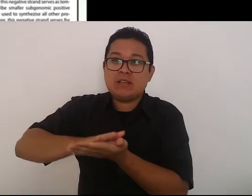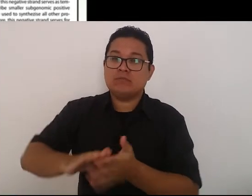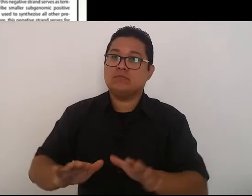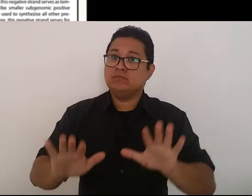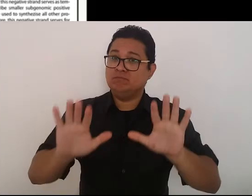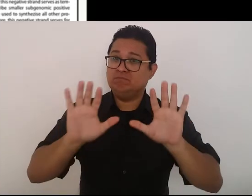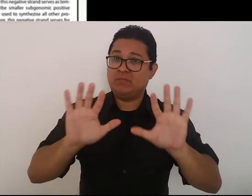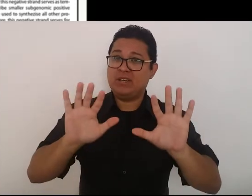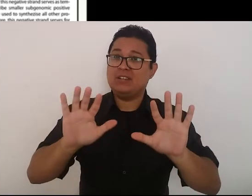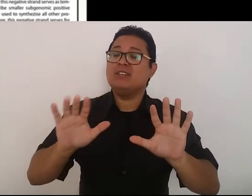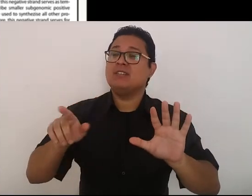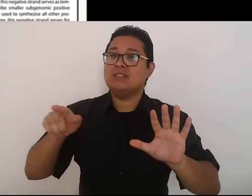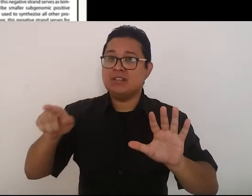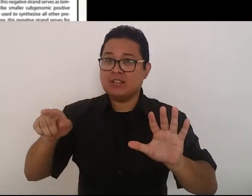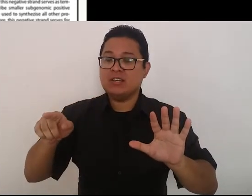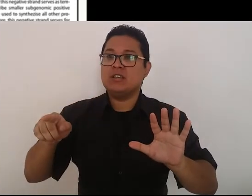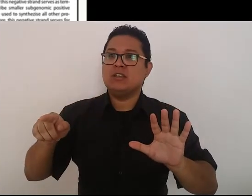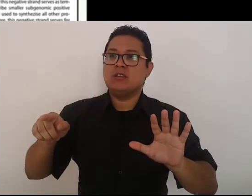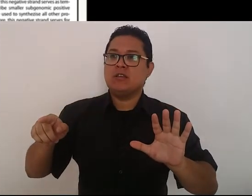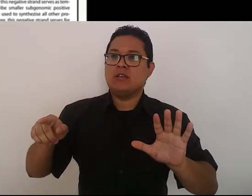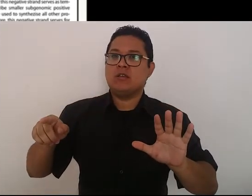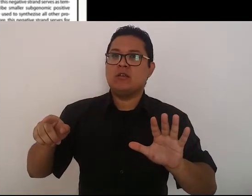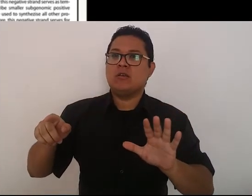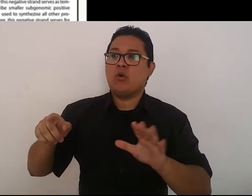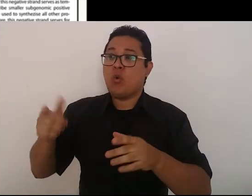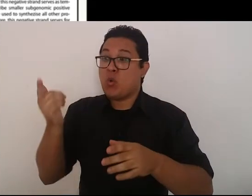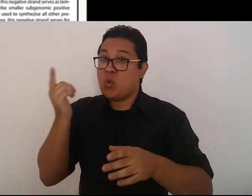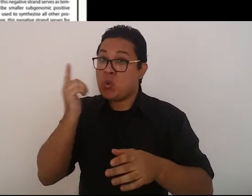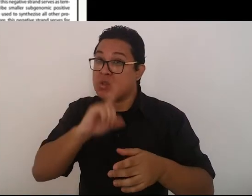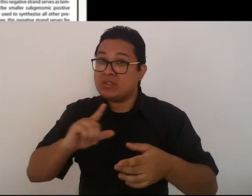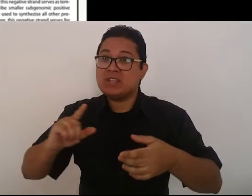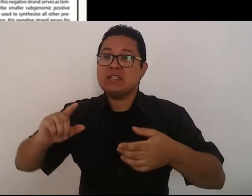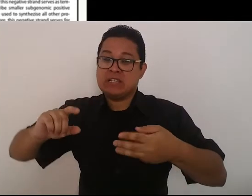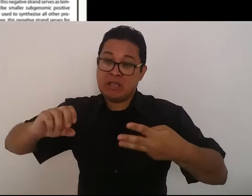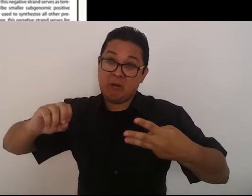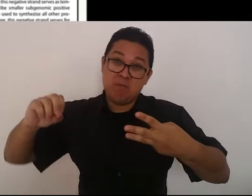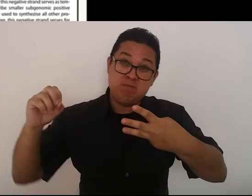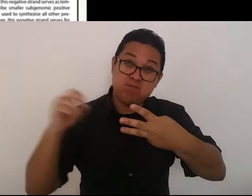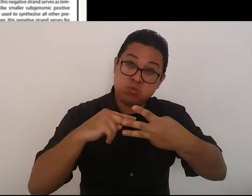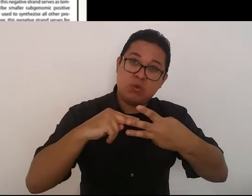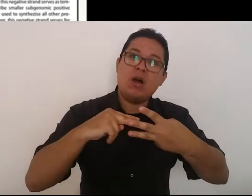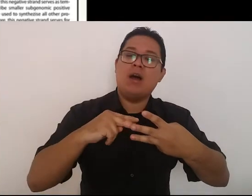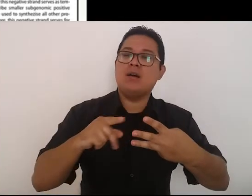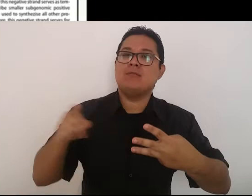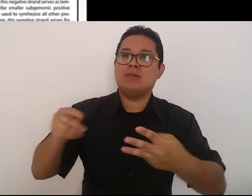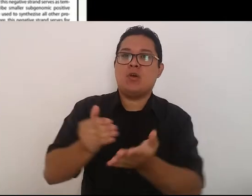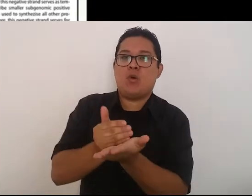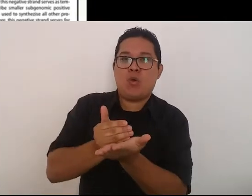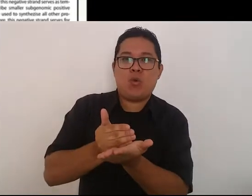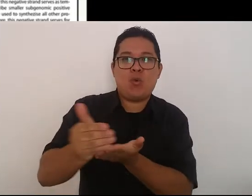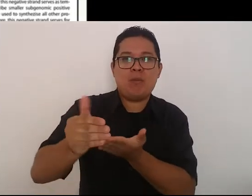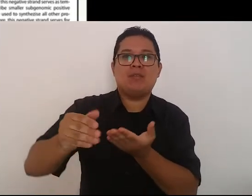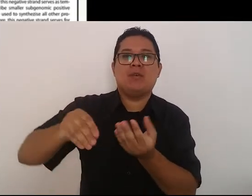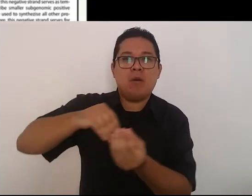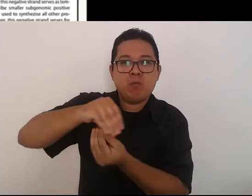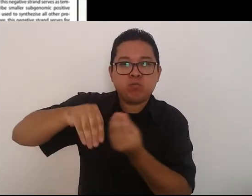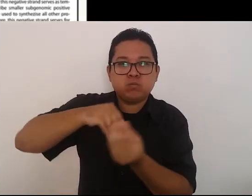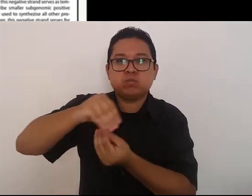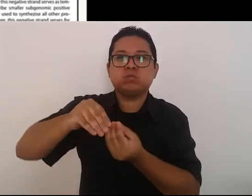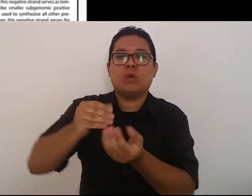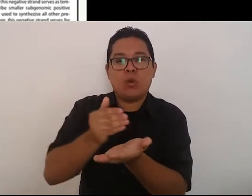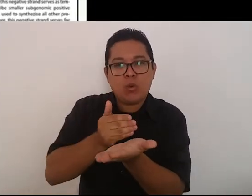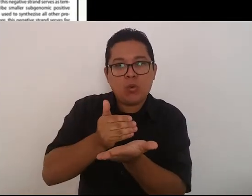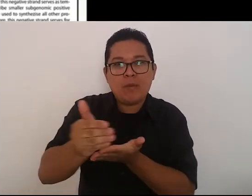consegue ter alguma função quando ele entra na célula